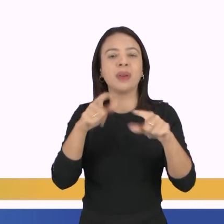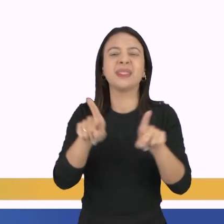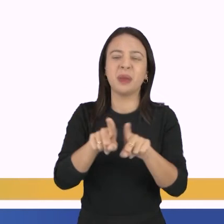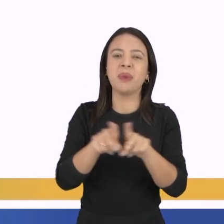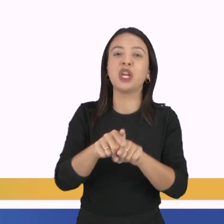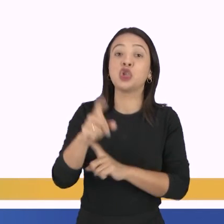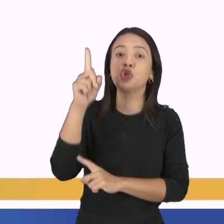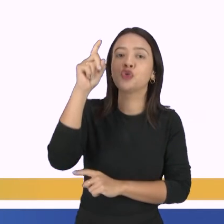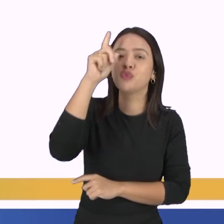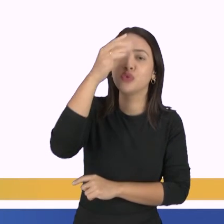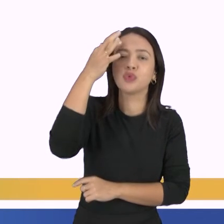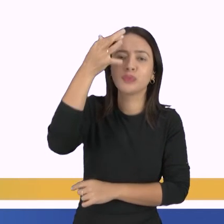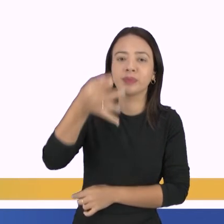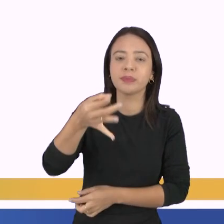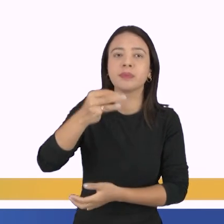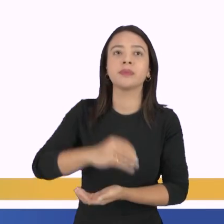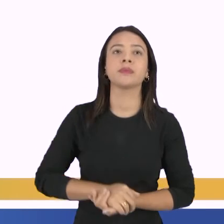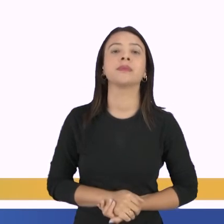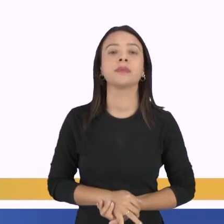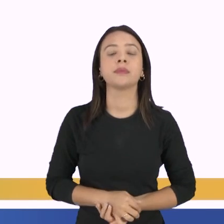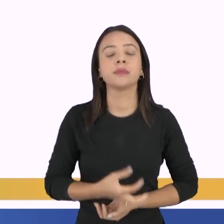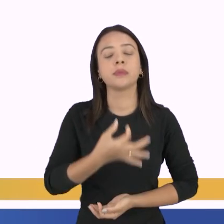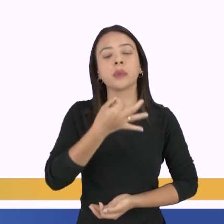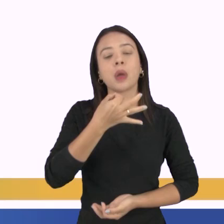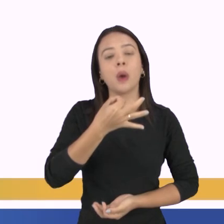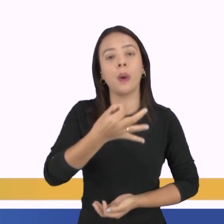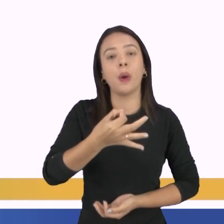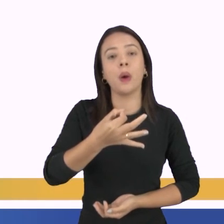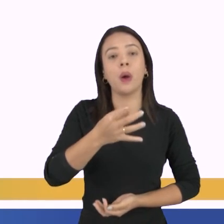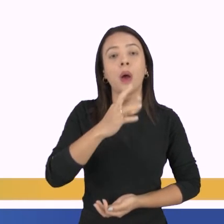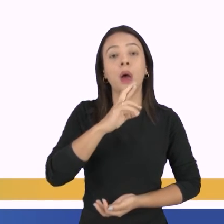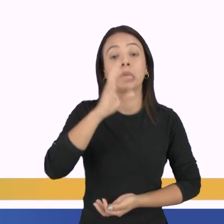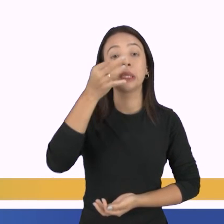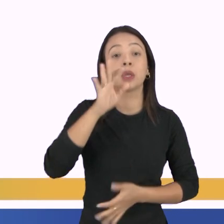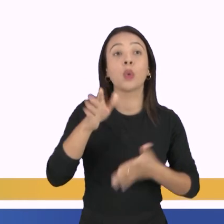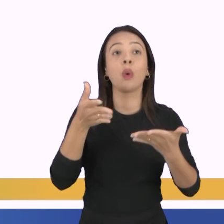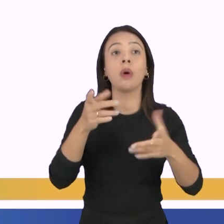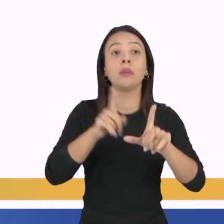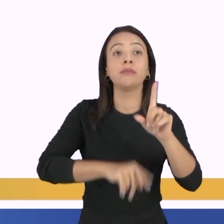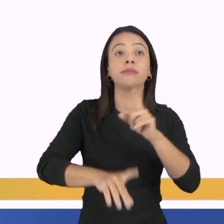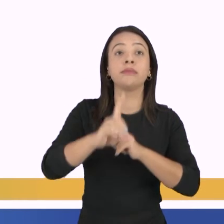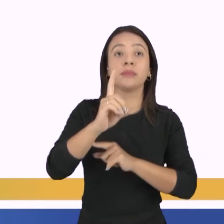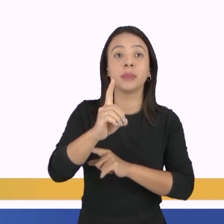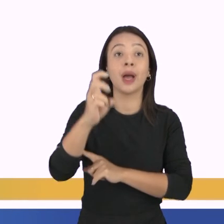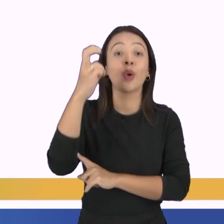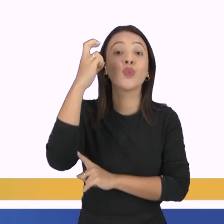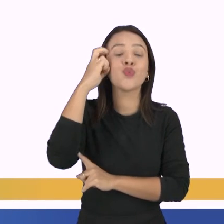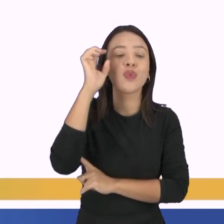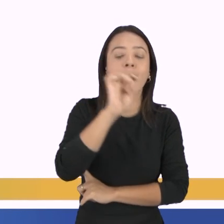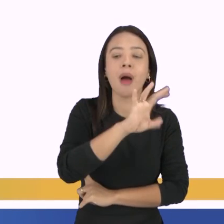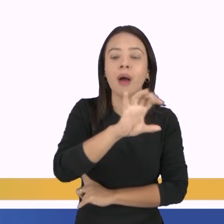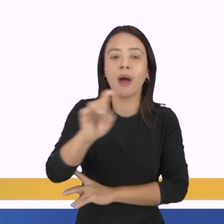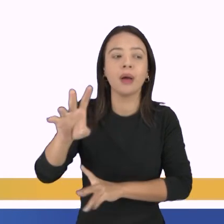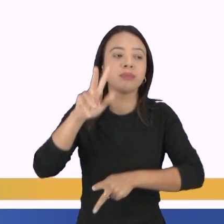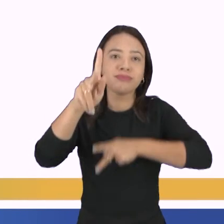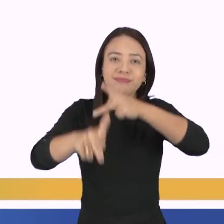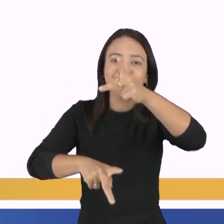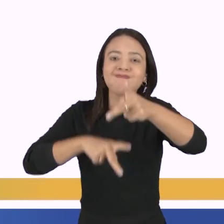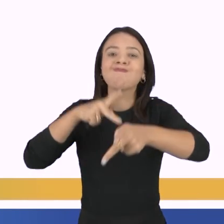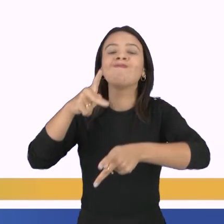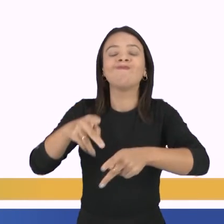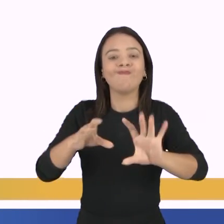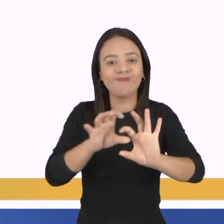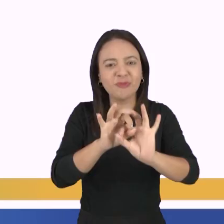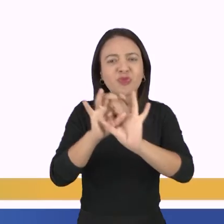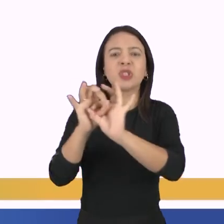cultura dos povos pré-colombianos? Então, vamos observar que a resposta correta seria a letra D, né? A cultura de cada povo era rica e